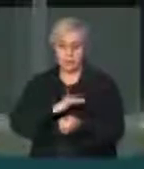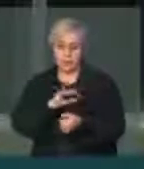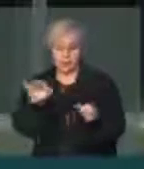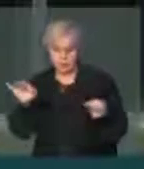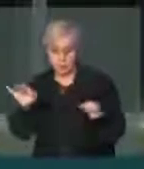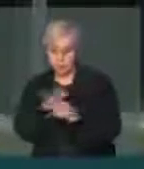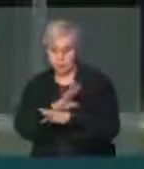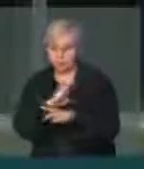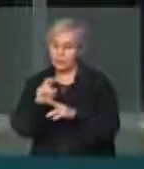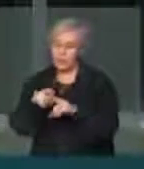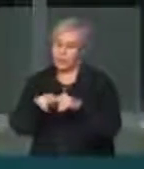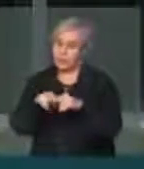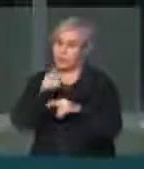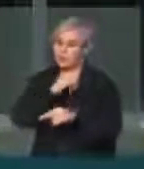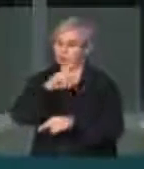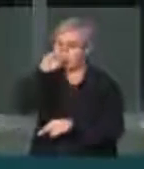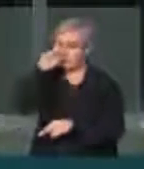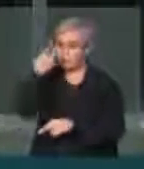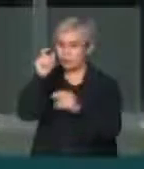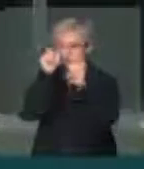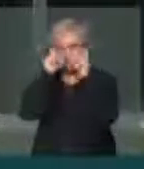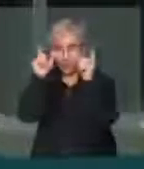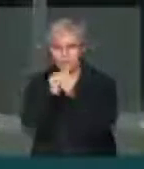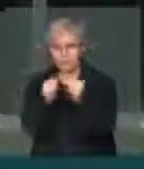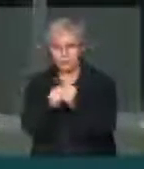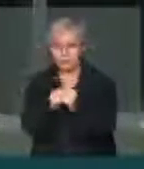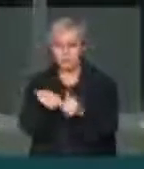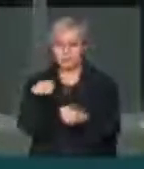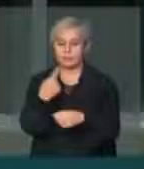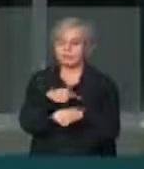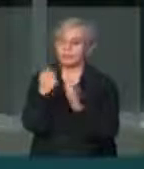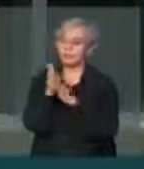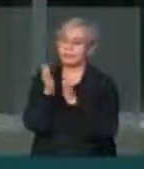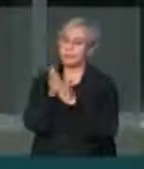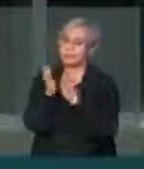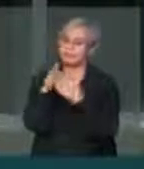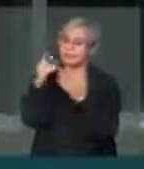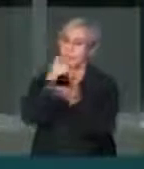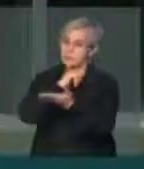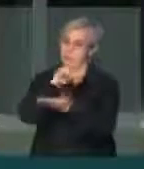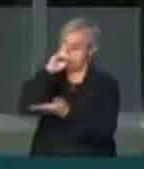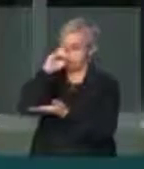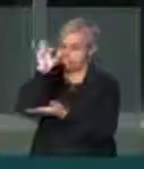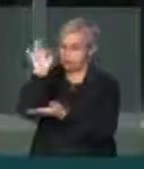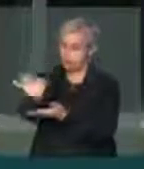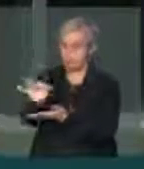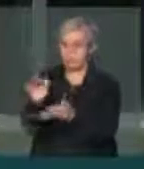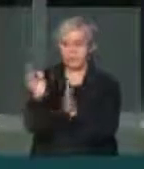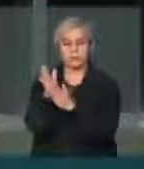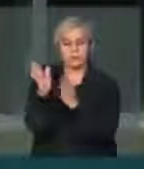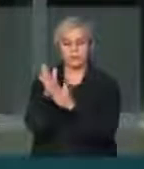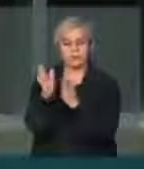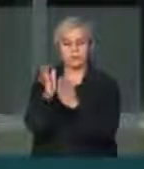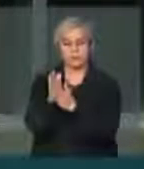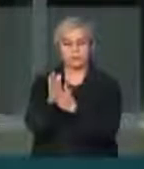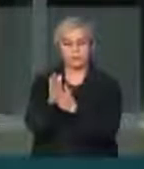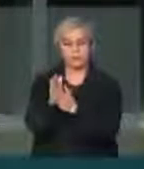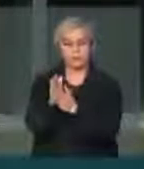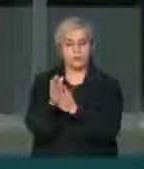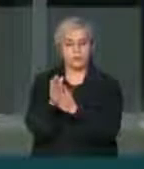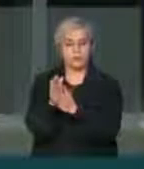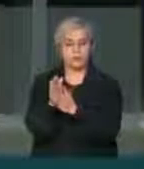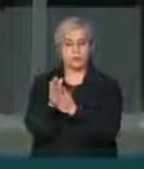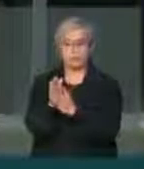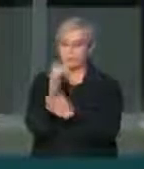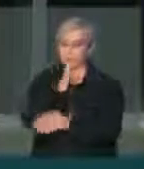e está atendendo o que é o povo brasileiro. Então nós temos que parabenizar a atitude de Vossa Excelência, temos que parabenizar o espírito que tem Vossa Excelência